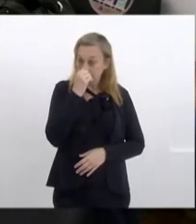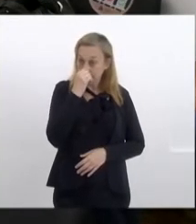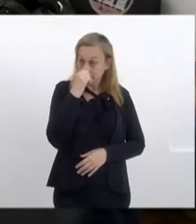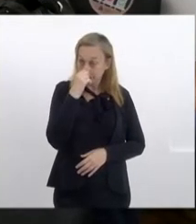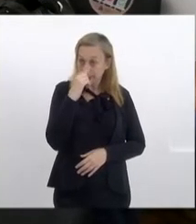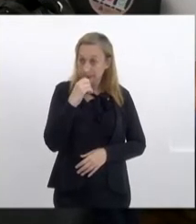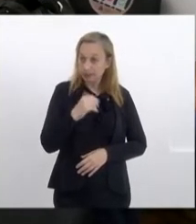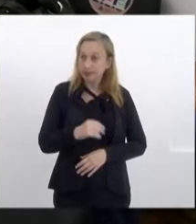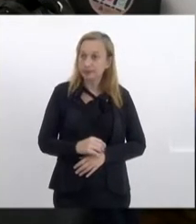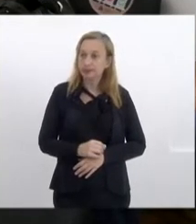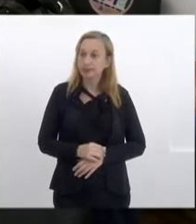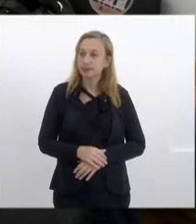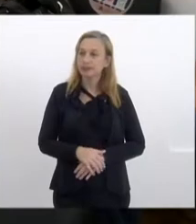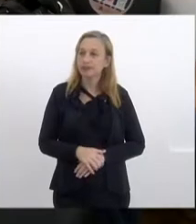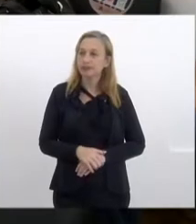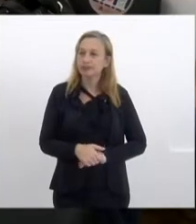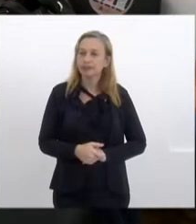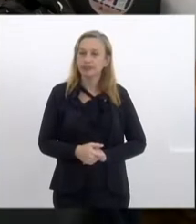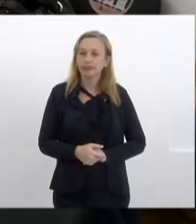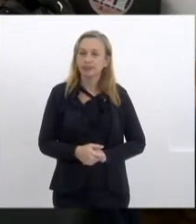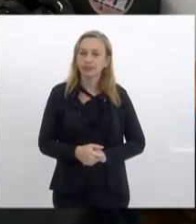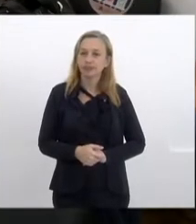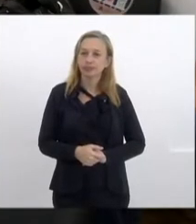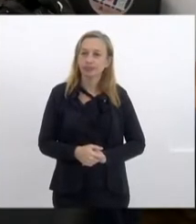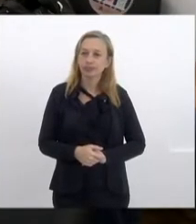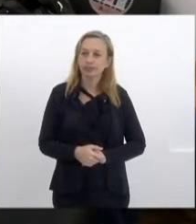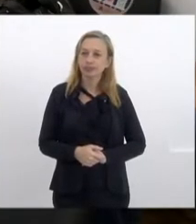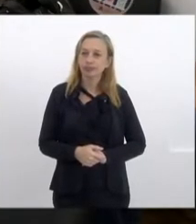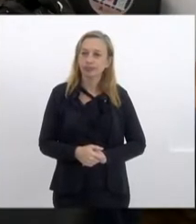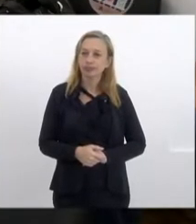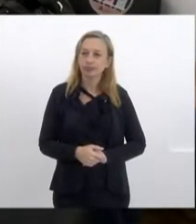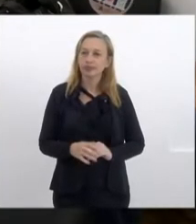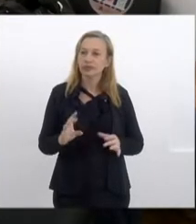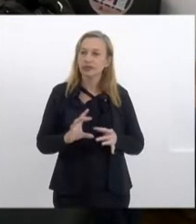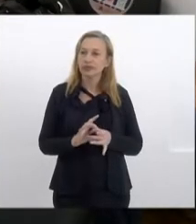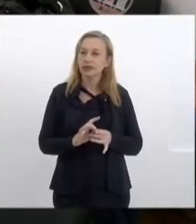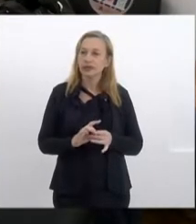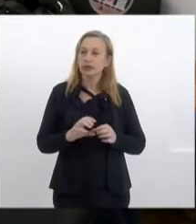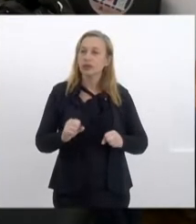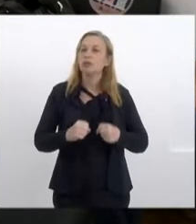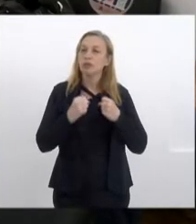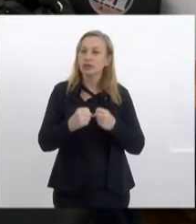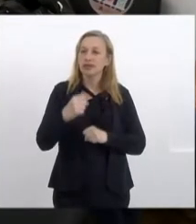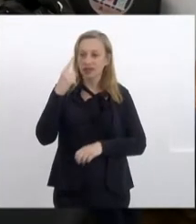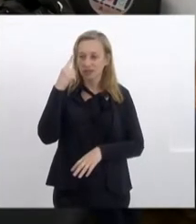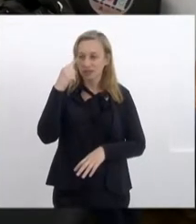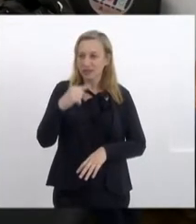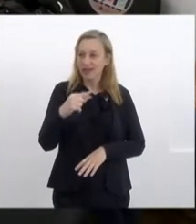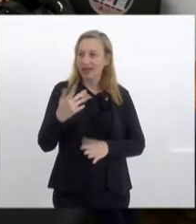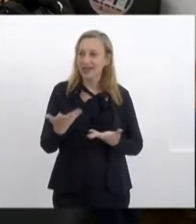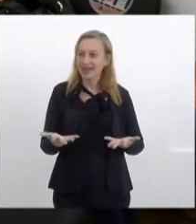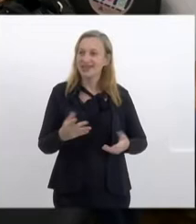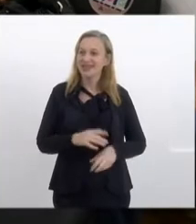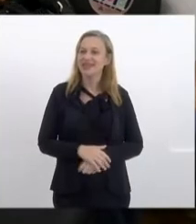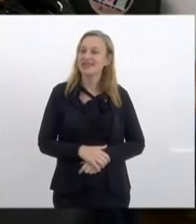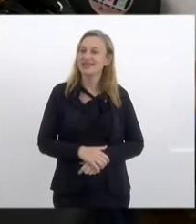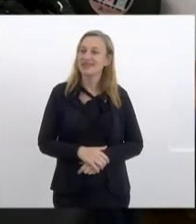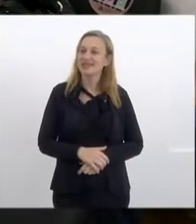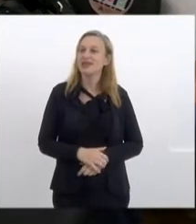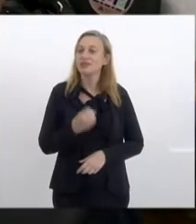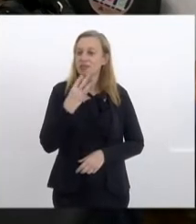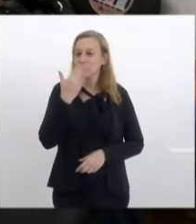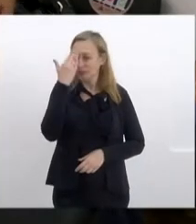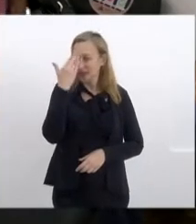assessoria aqui como anfitriã para você dar o poder de comando para eles de volta. Muito